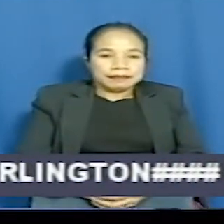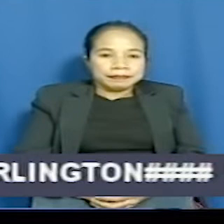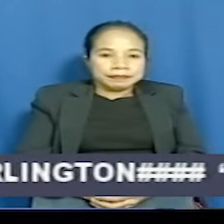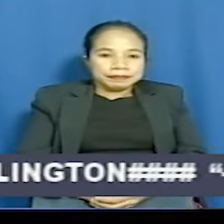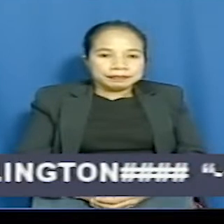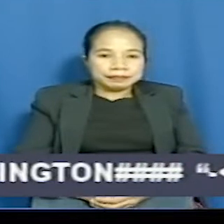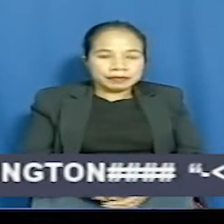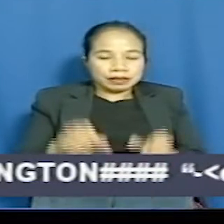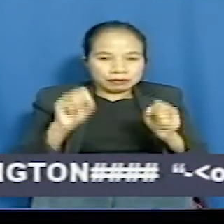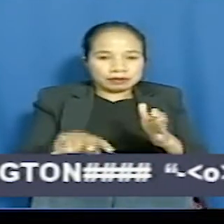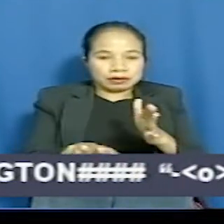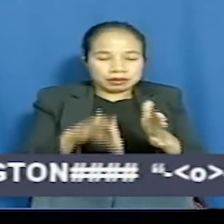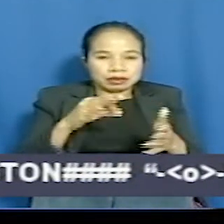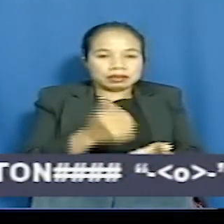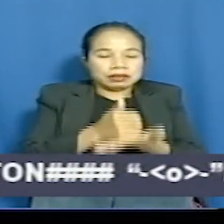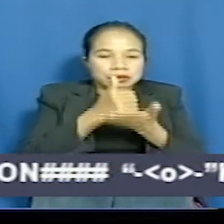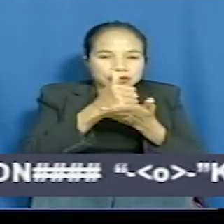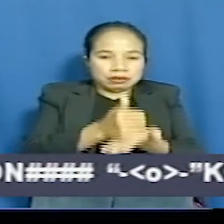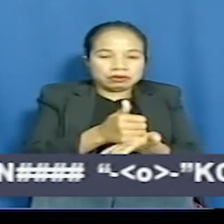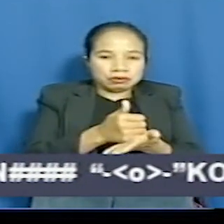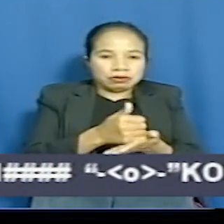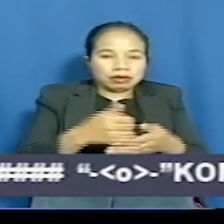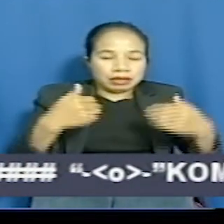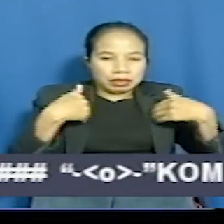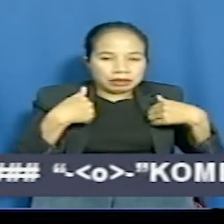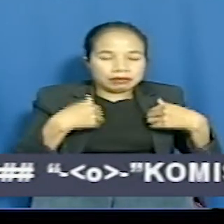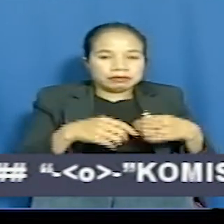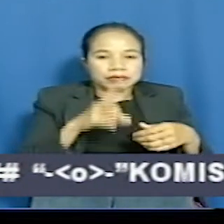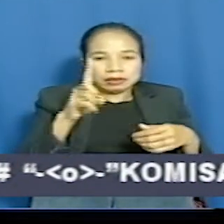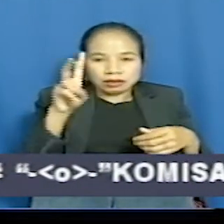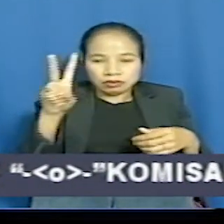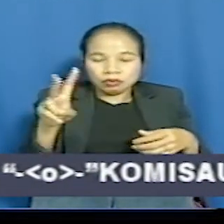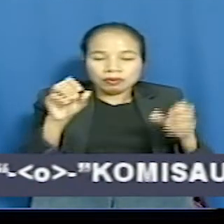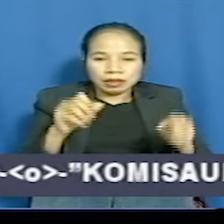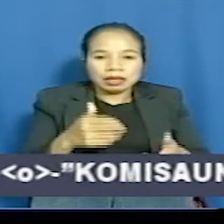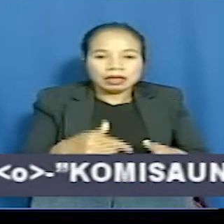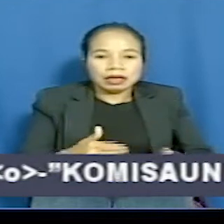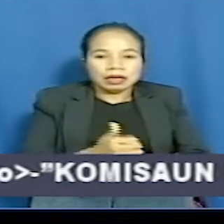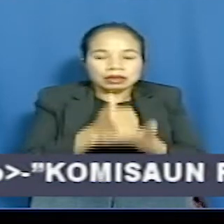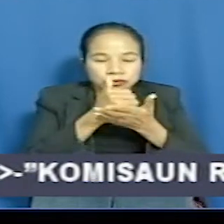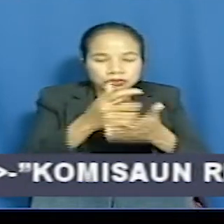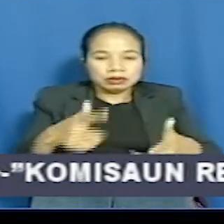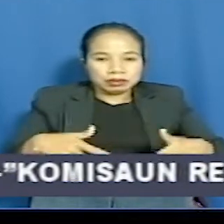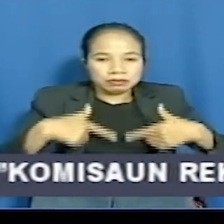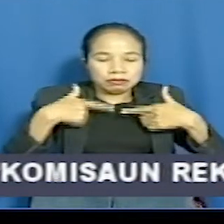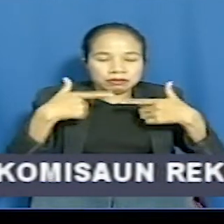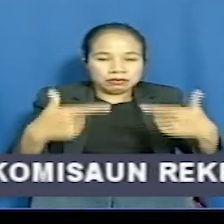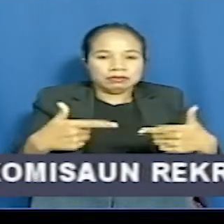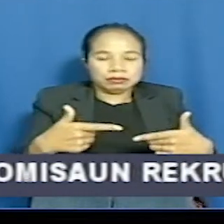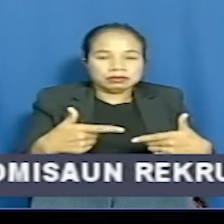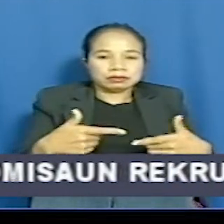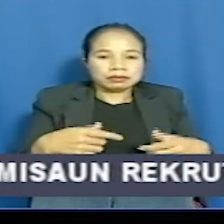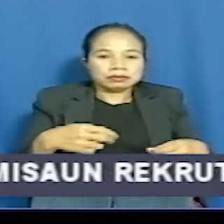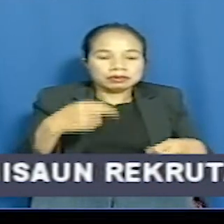etanetik tu patak musang na ida ruah lo sesuai kasirnya Morris kodi